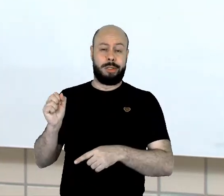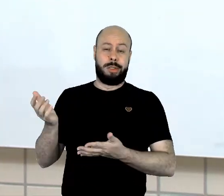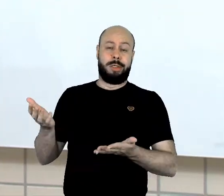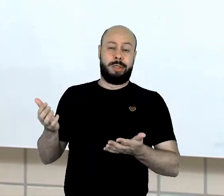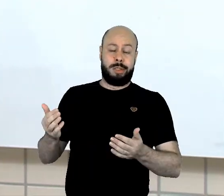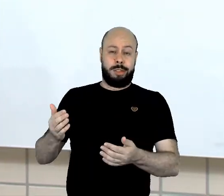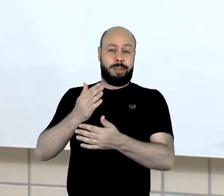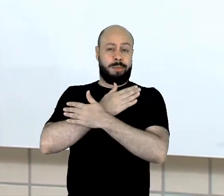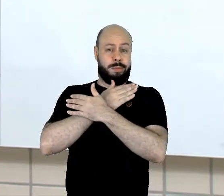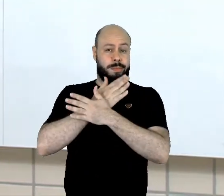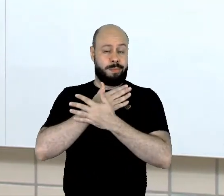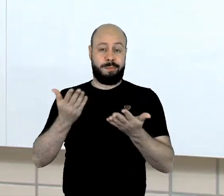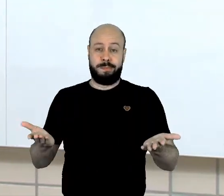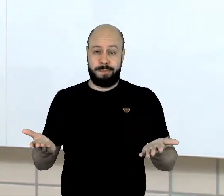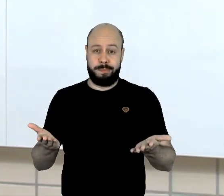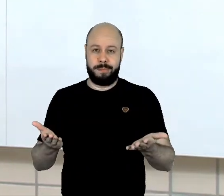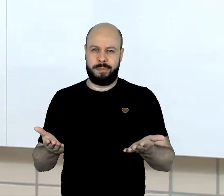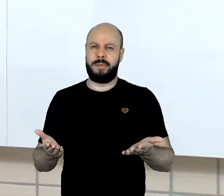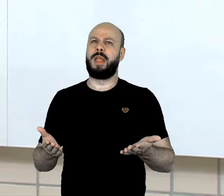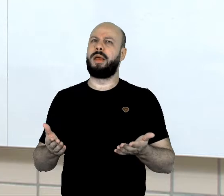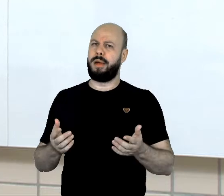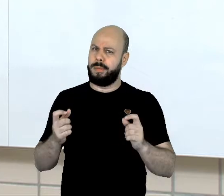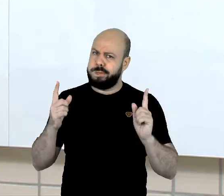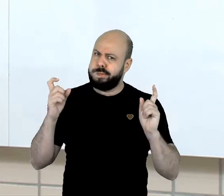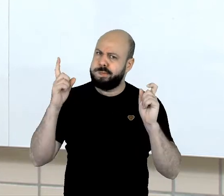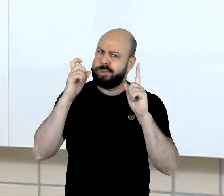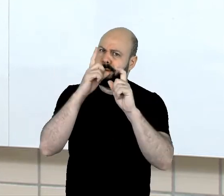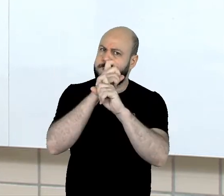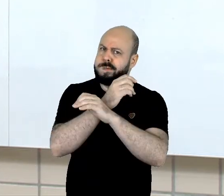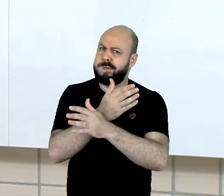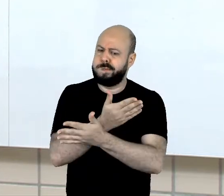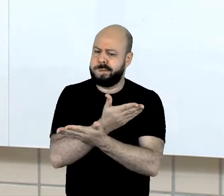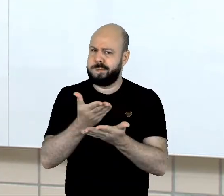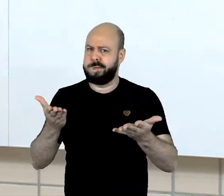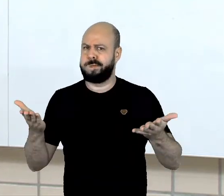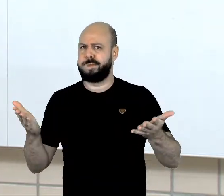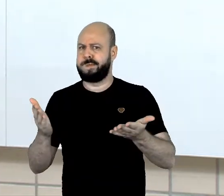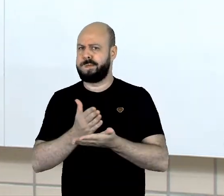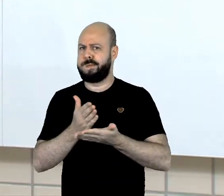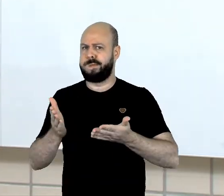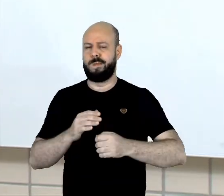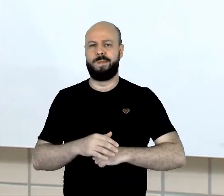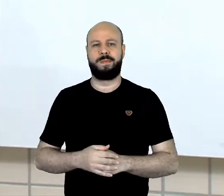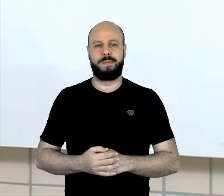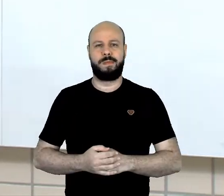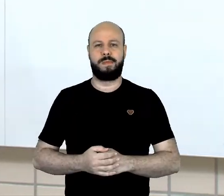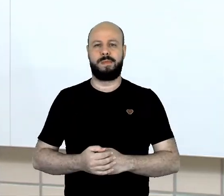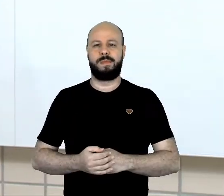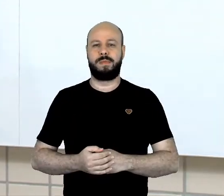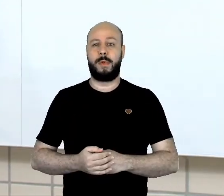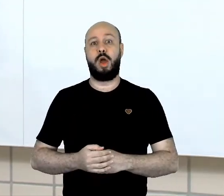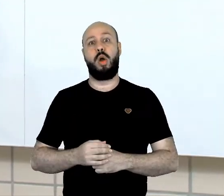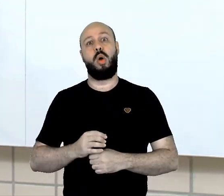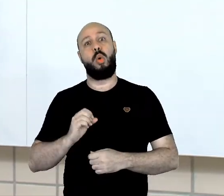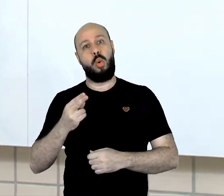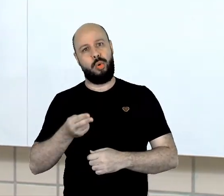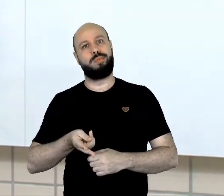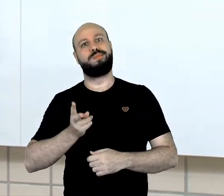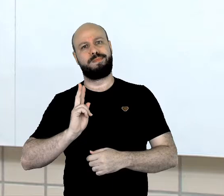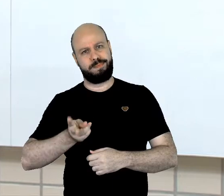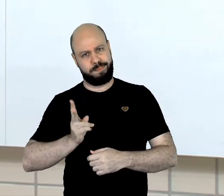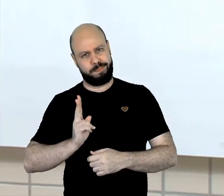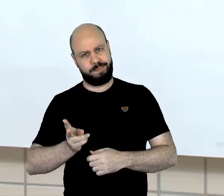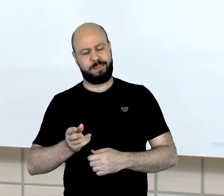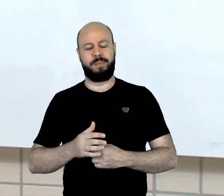disso. Então, assim, muita gente passou por situações difíceis, né? Ou ainda está passando. Então,